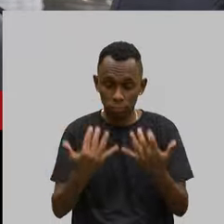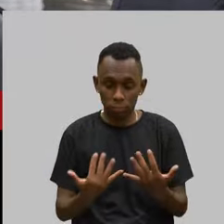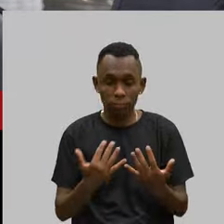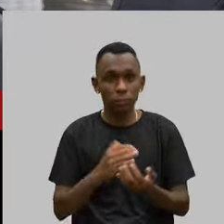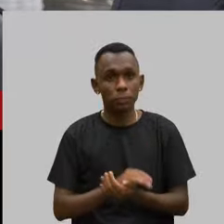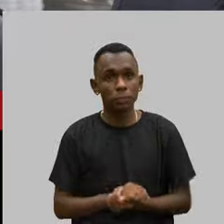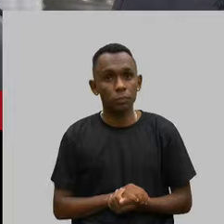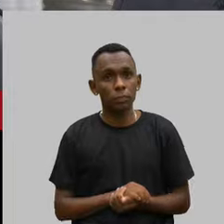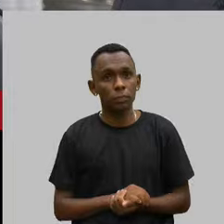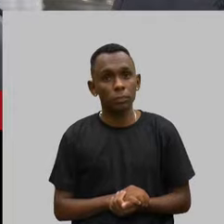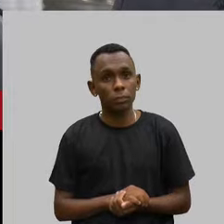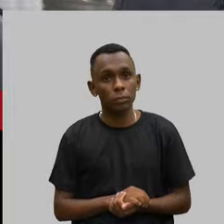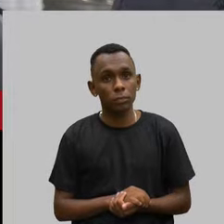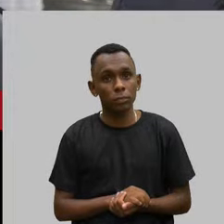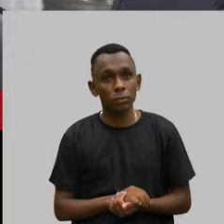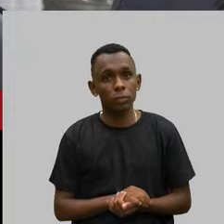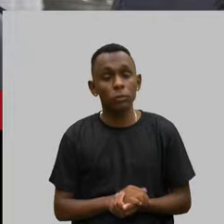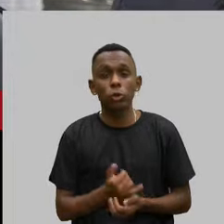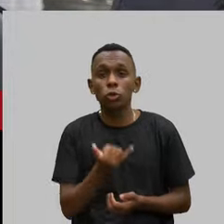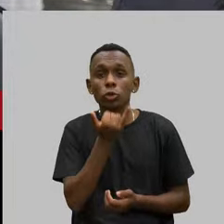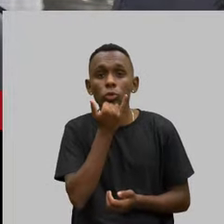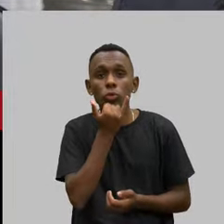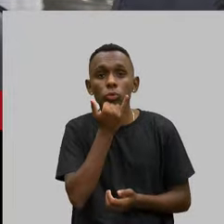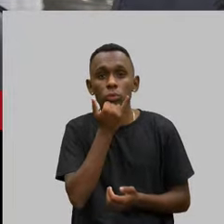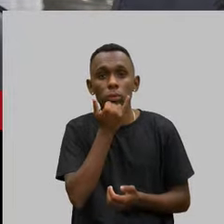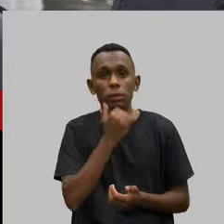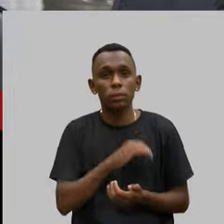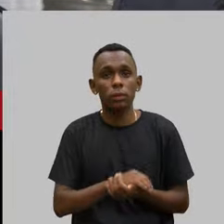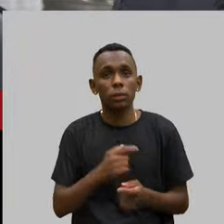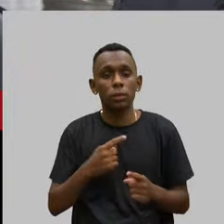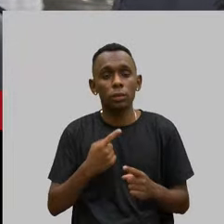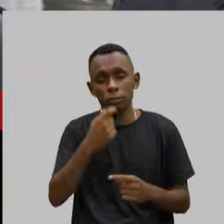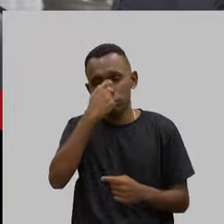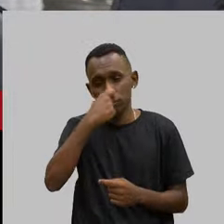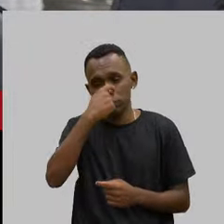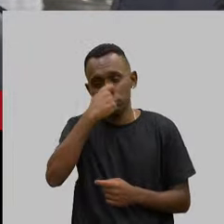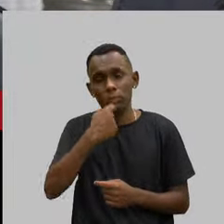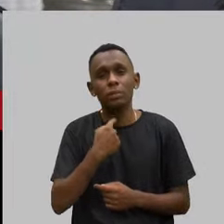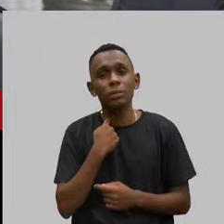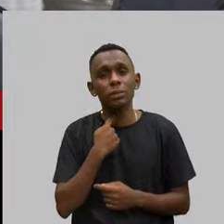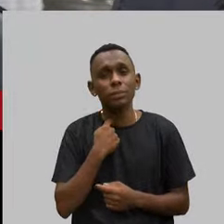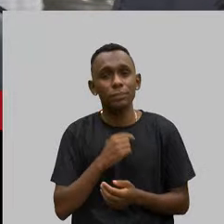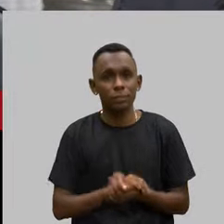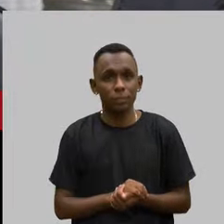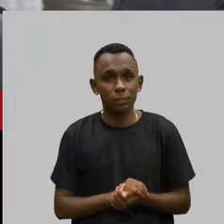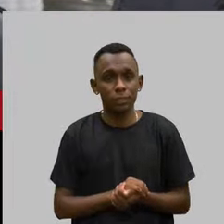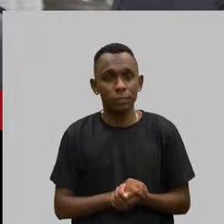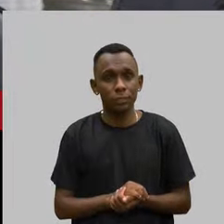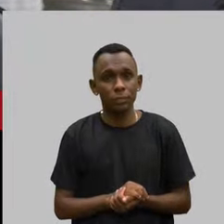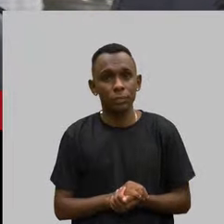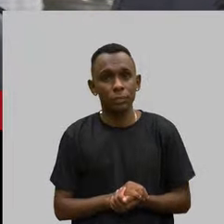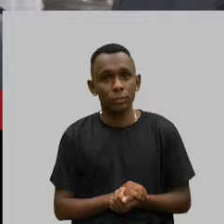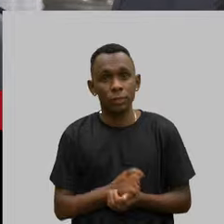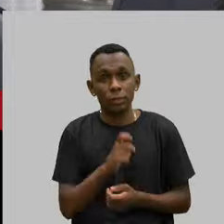começando pedir desculpa que eu tô um pouco gripada e o Ara aqui